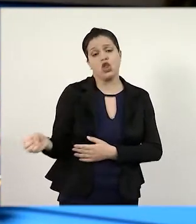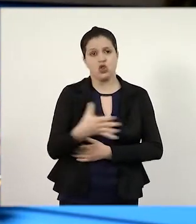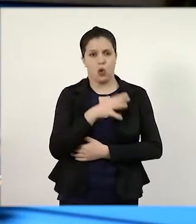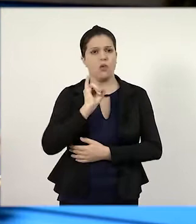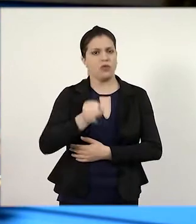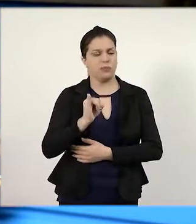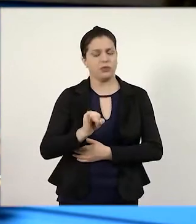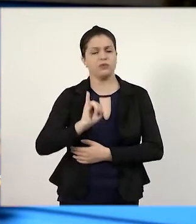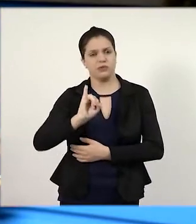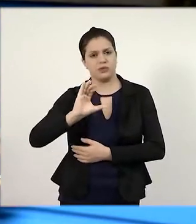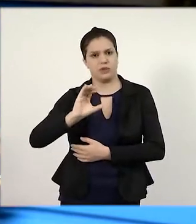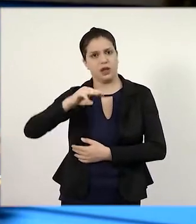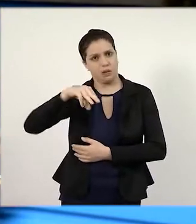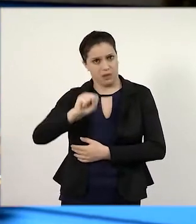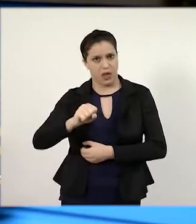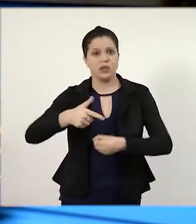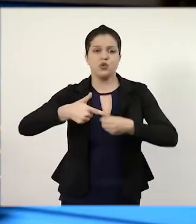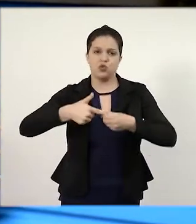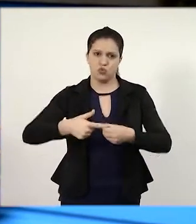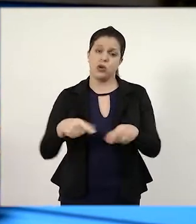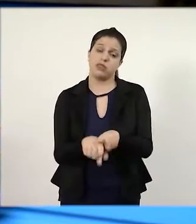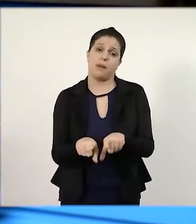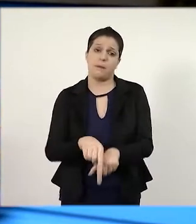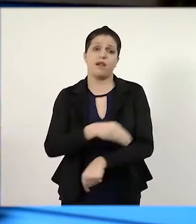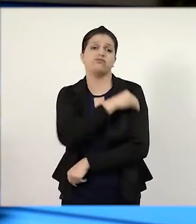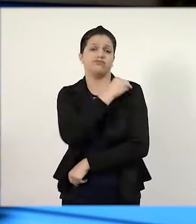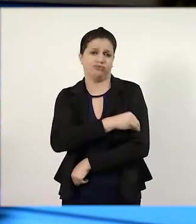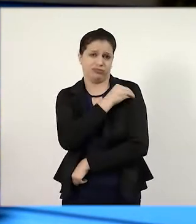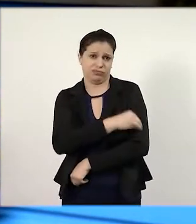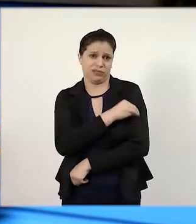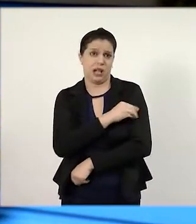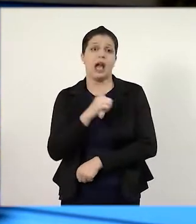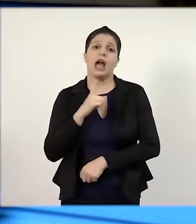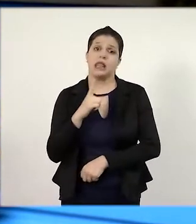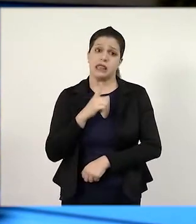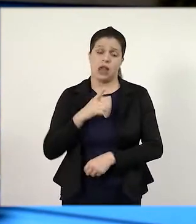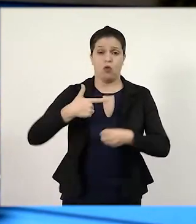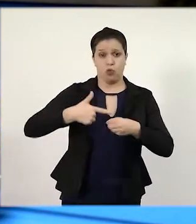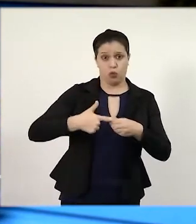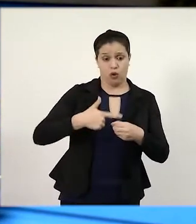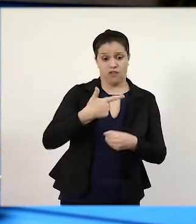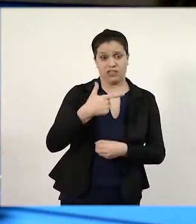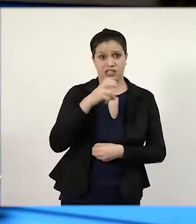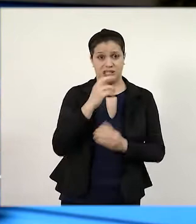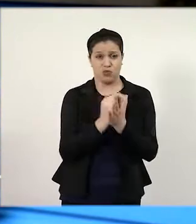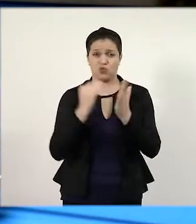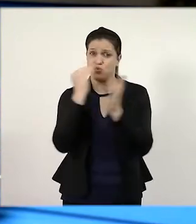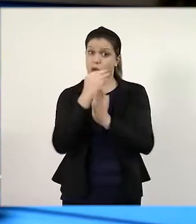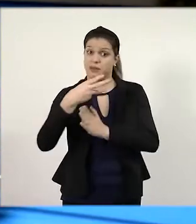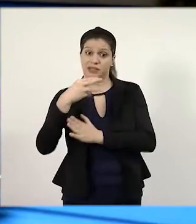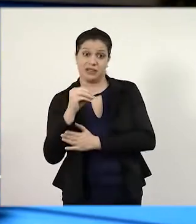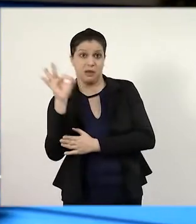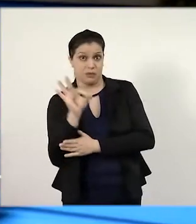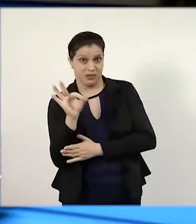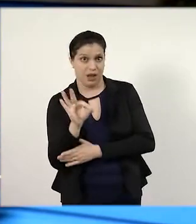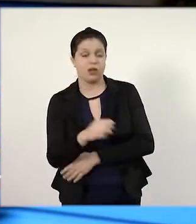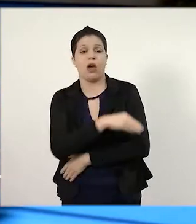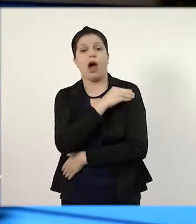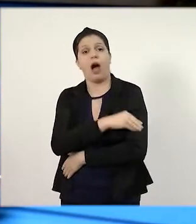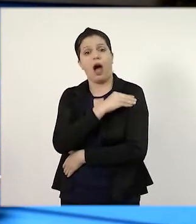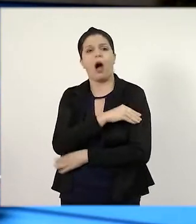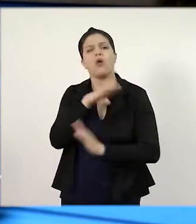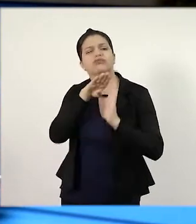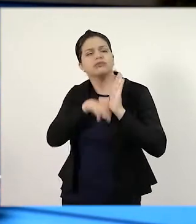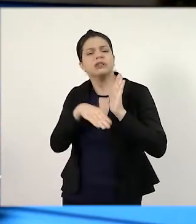do ICMS da gasolina e do etanol, onde a gasolina terá um imposto que vai de 25% para 30% e